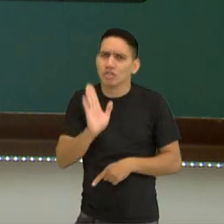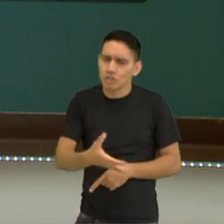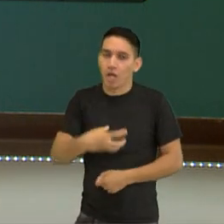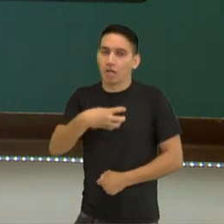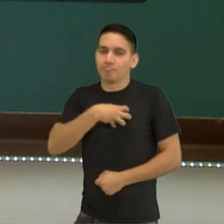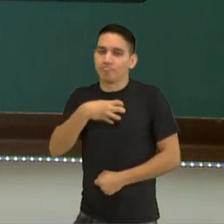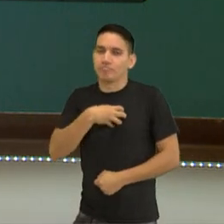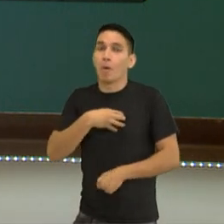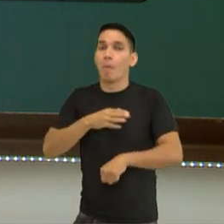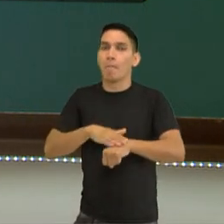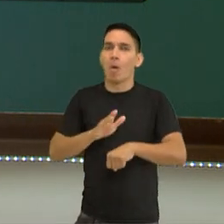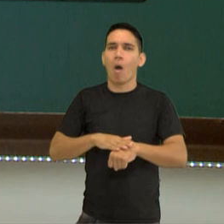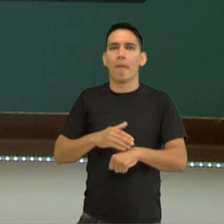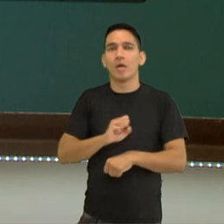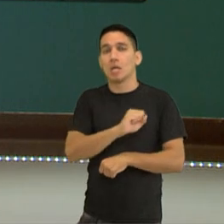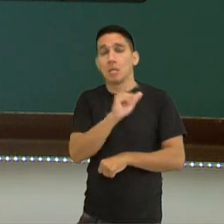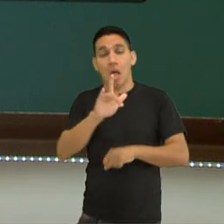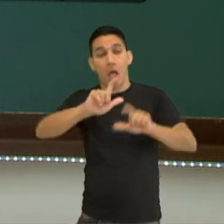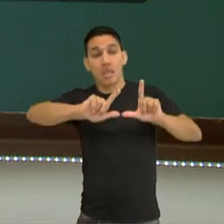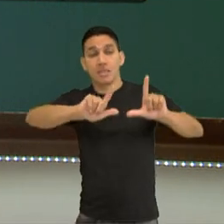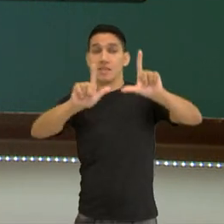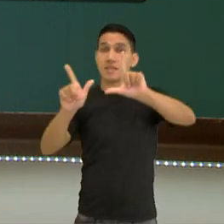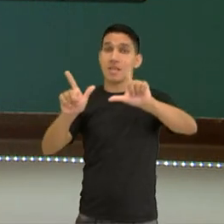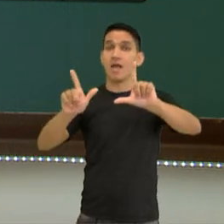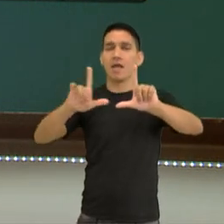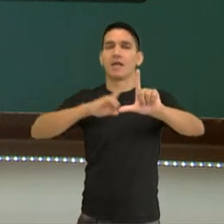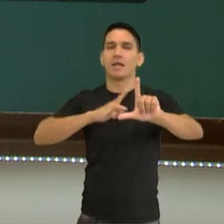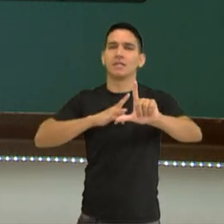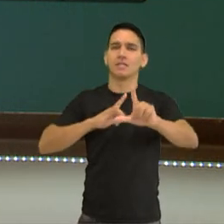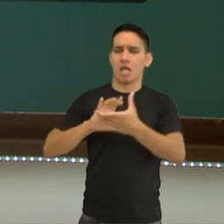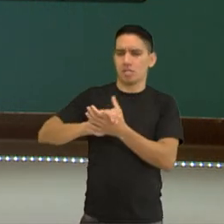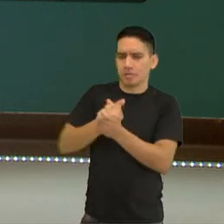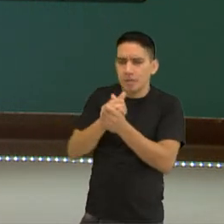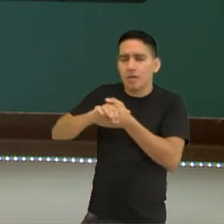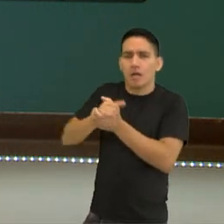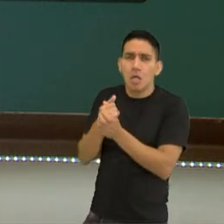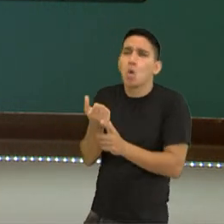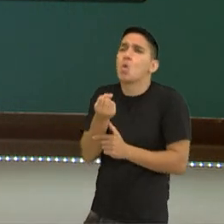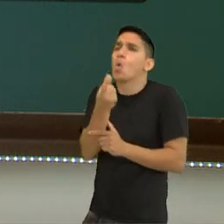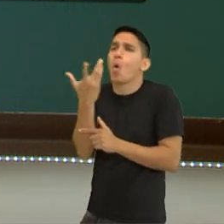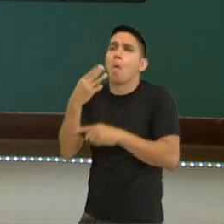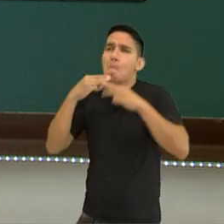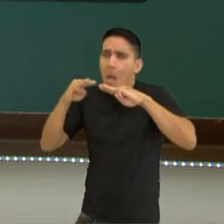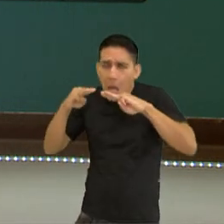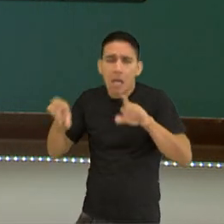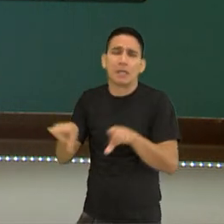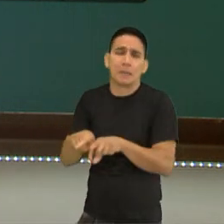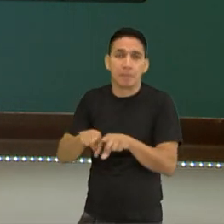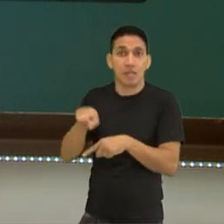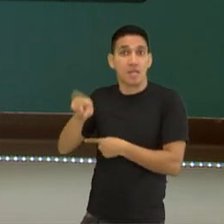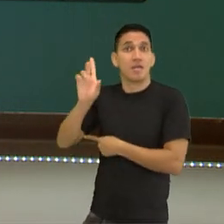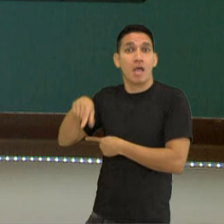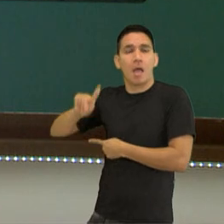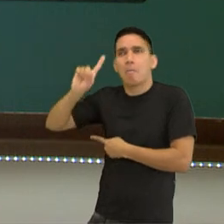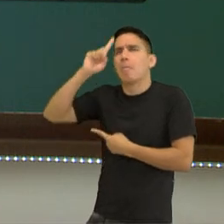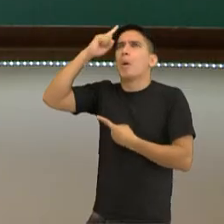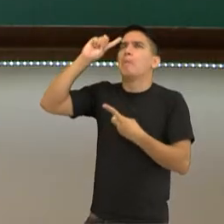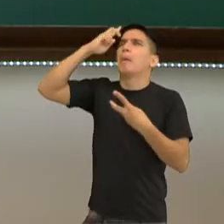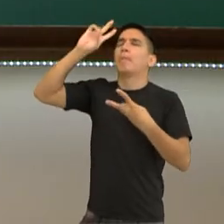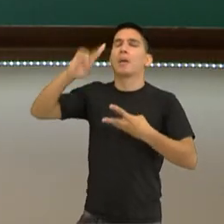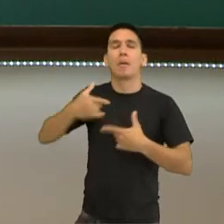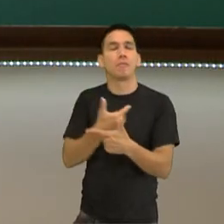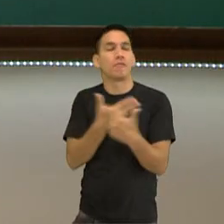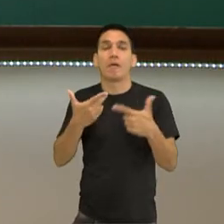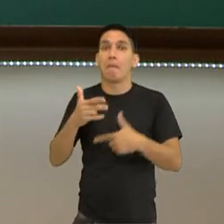em comerciais de sabonetes e outras coisas mais, porque ele é o autor de uma das mais